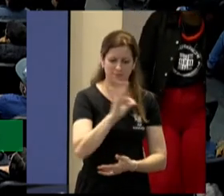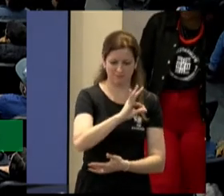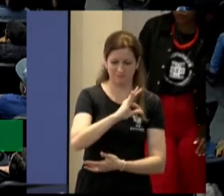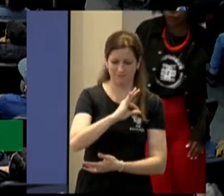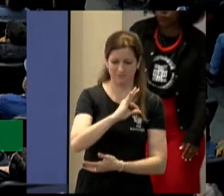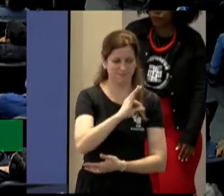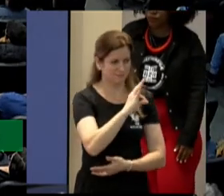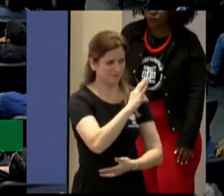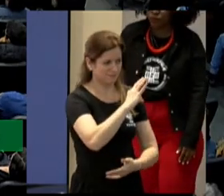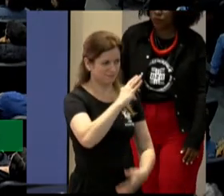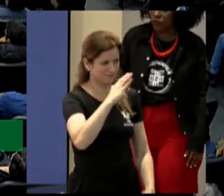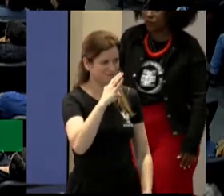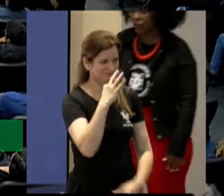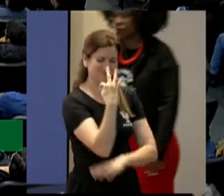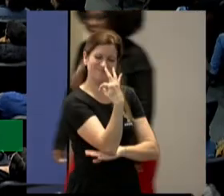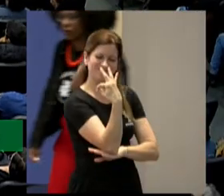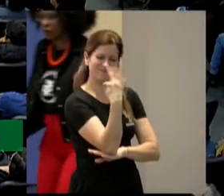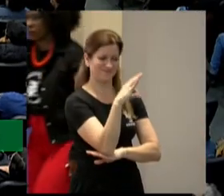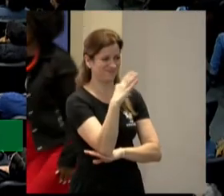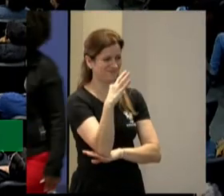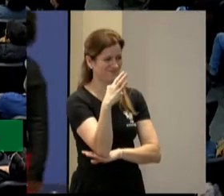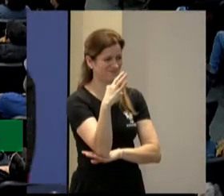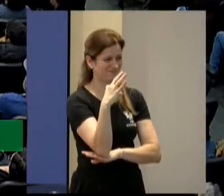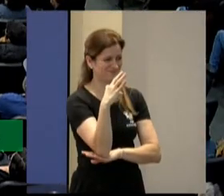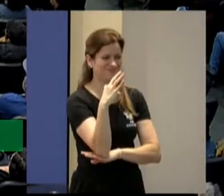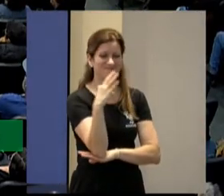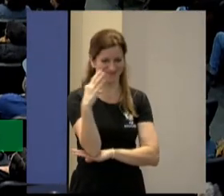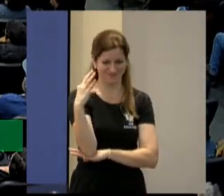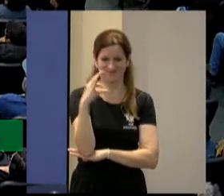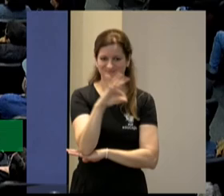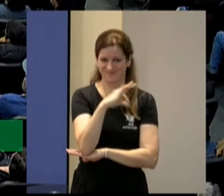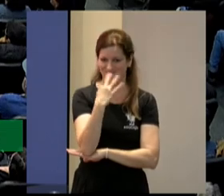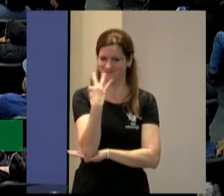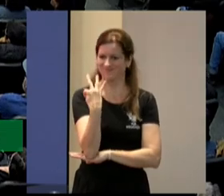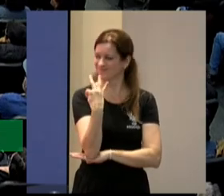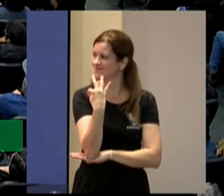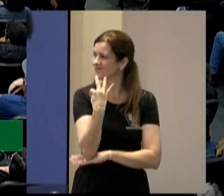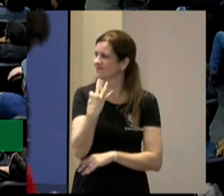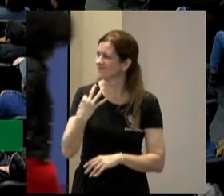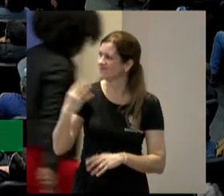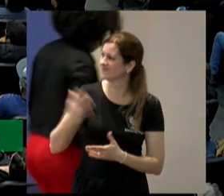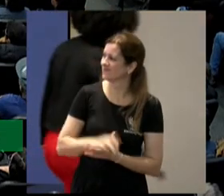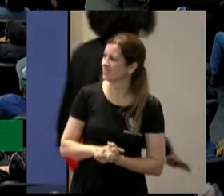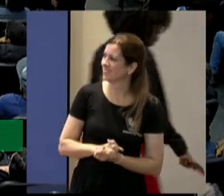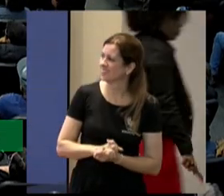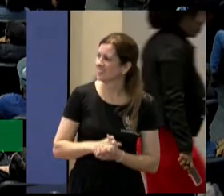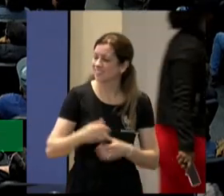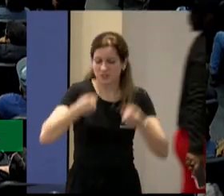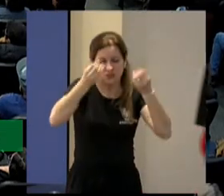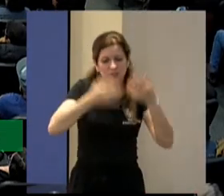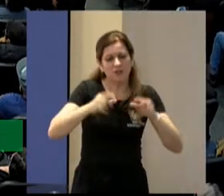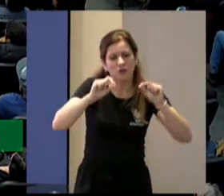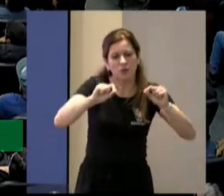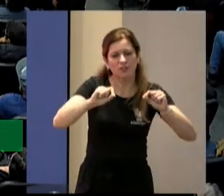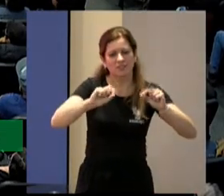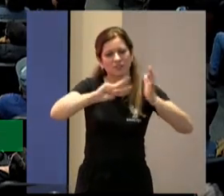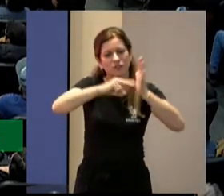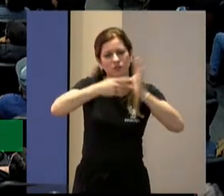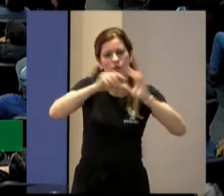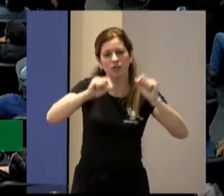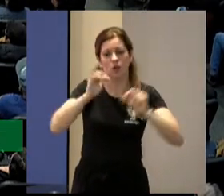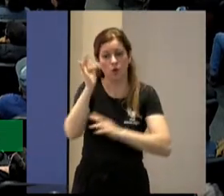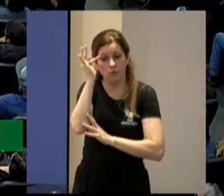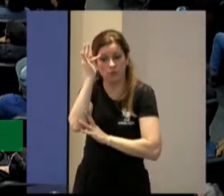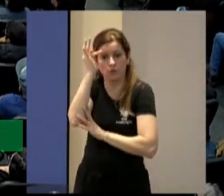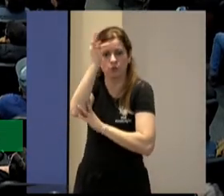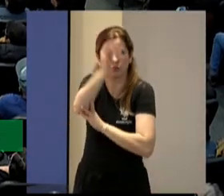cabeça voltada para trás e carrega no bico o ovo, né? Então, que seria o futuro. Então, não é um tabu